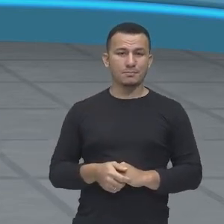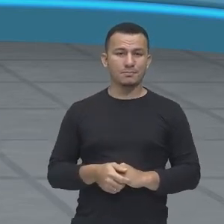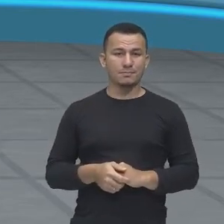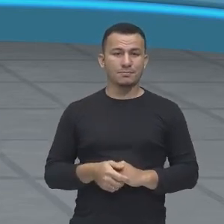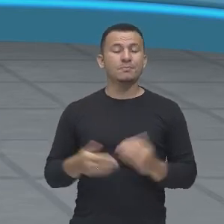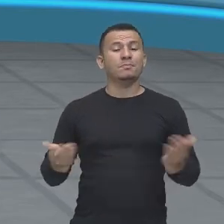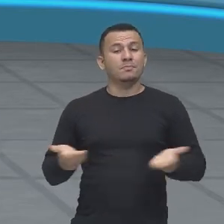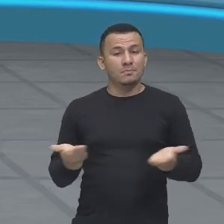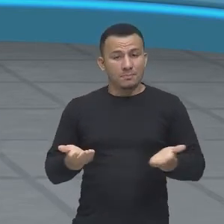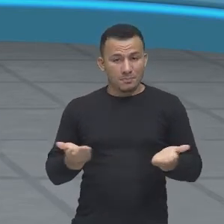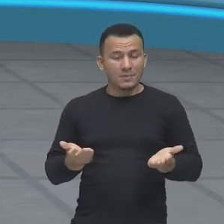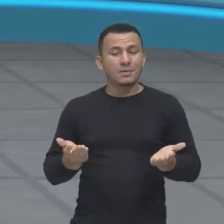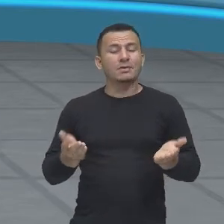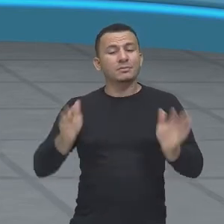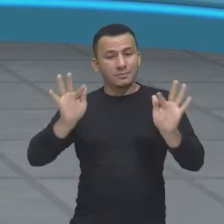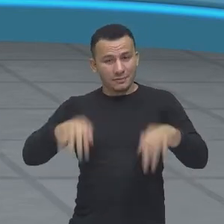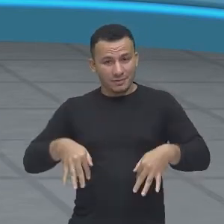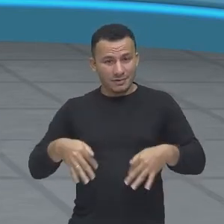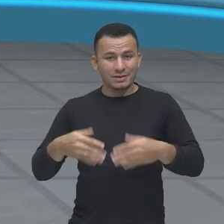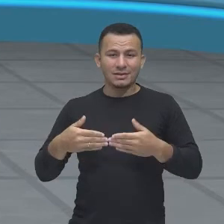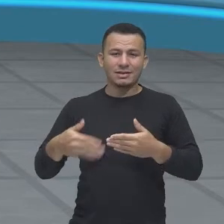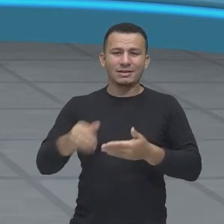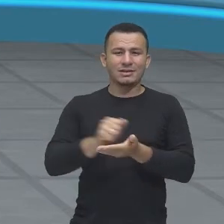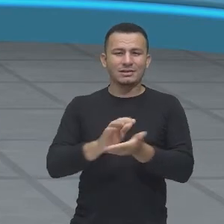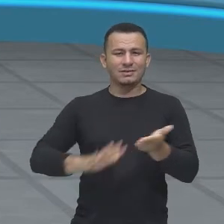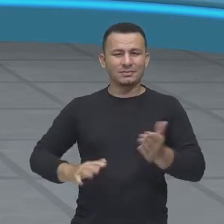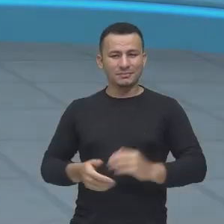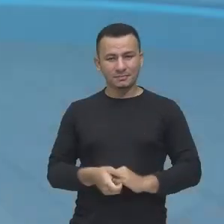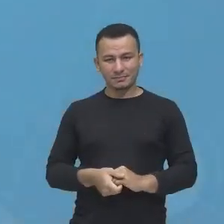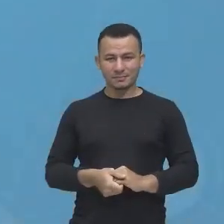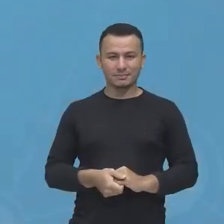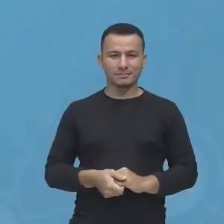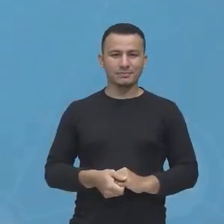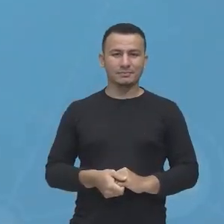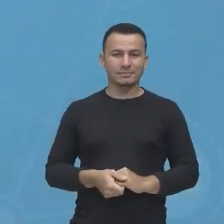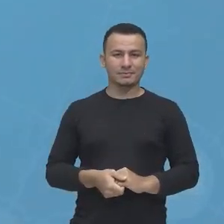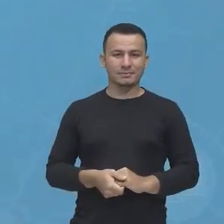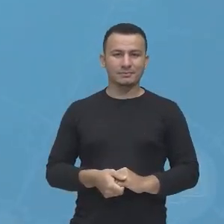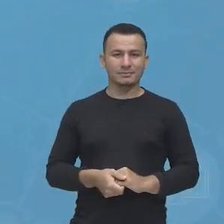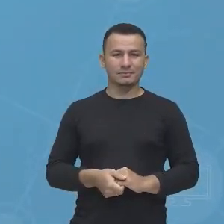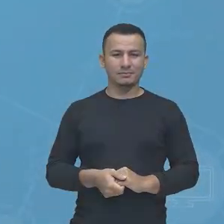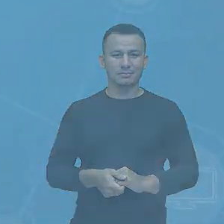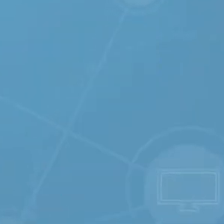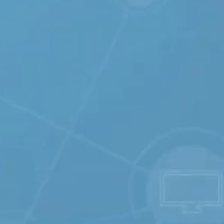Finalizamos a nossa aula do 8º ano, vamos agora para a DLI.